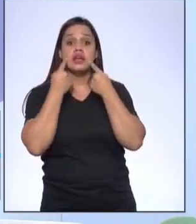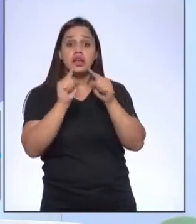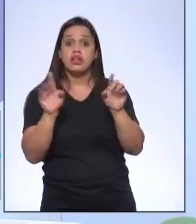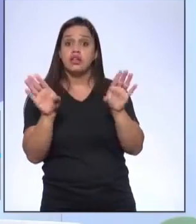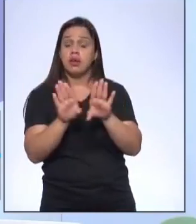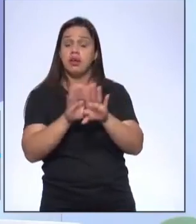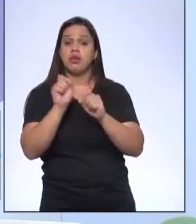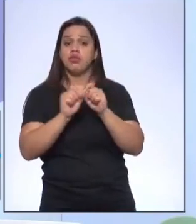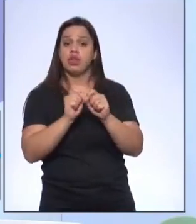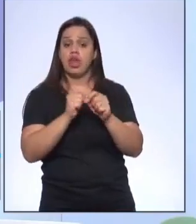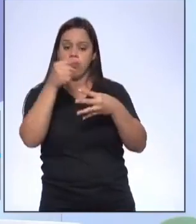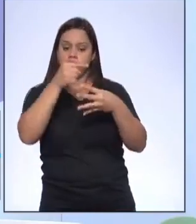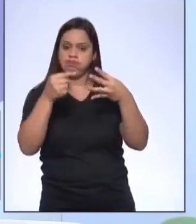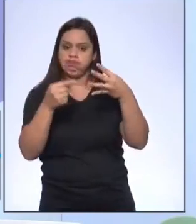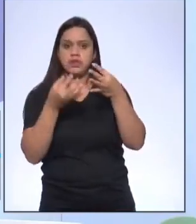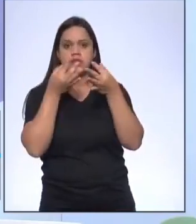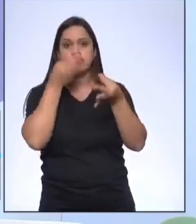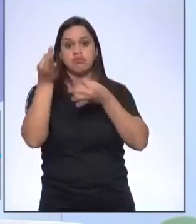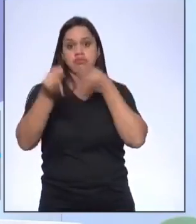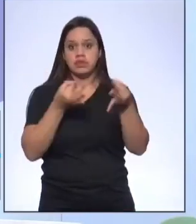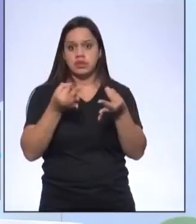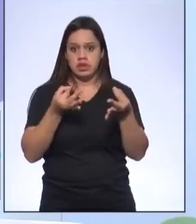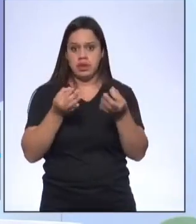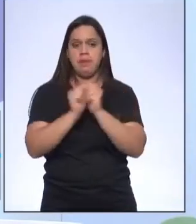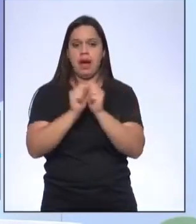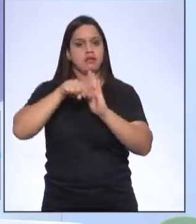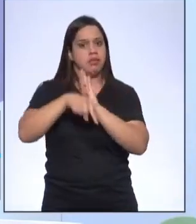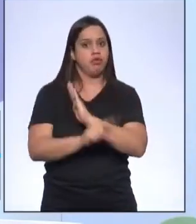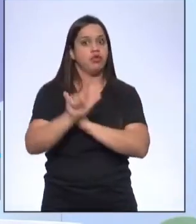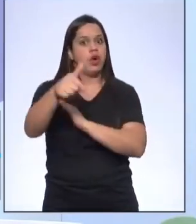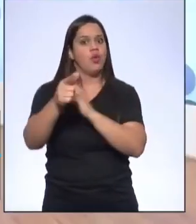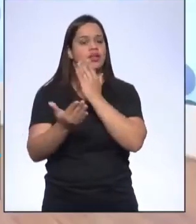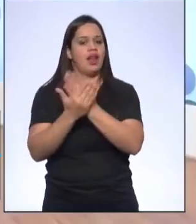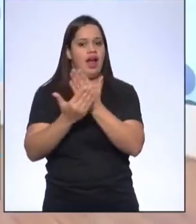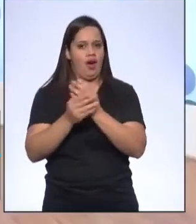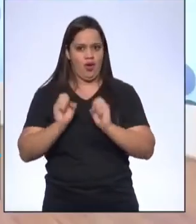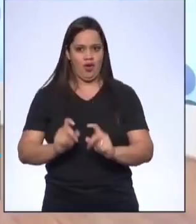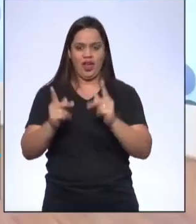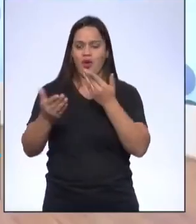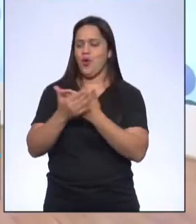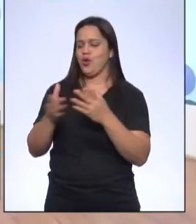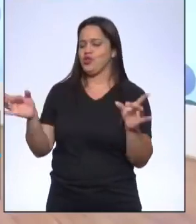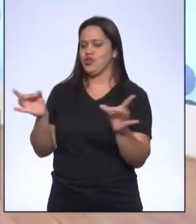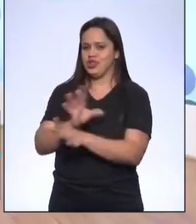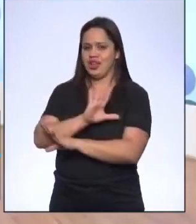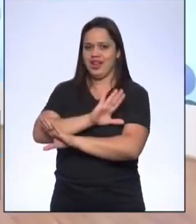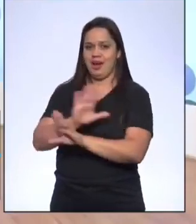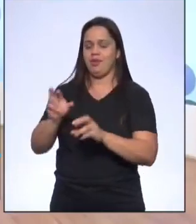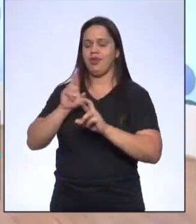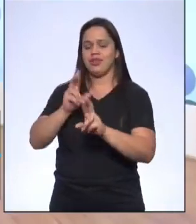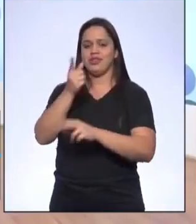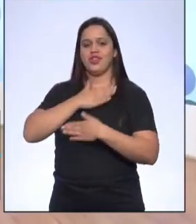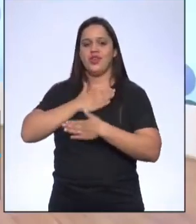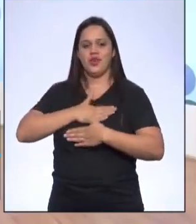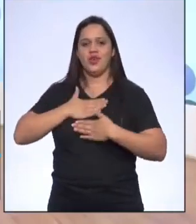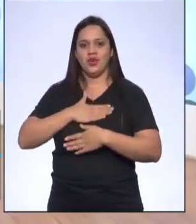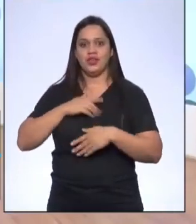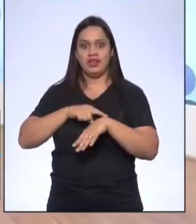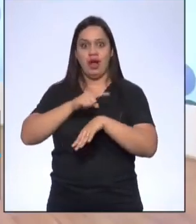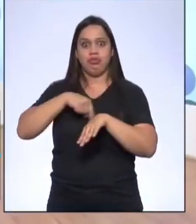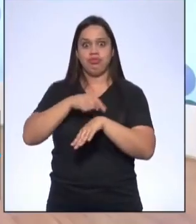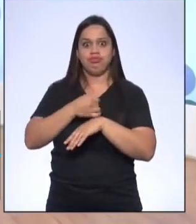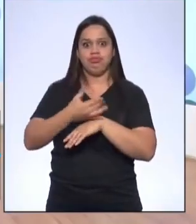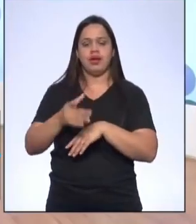com argumentos. Mas a gente aprofunda isso na próxima aula. Por hoje é só. Isso aí, maravilhosa aula, professora. Espero que vocês tenham gostado. Até extrapolamos o tempo.